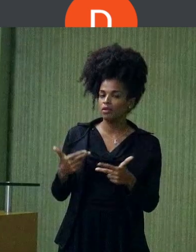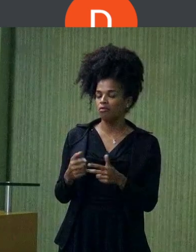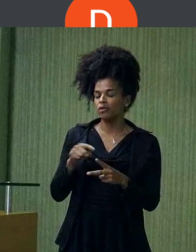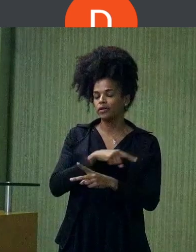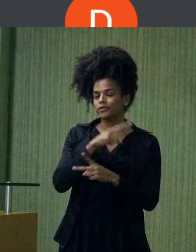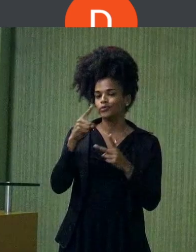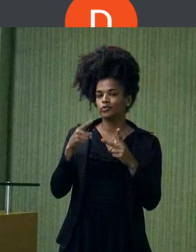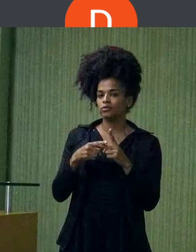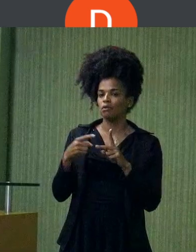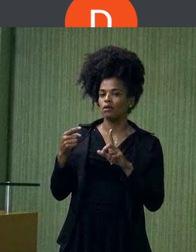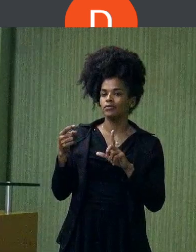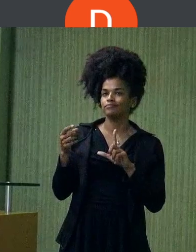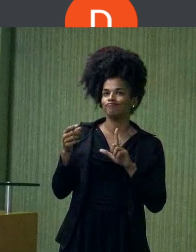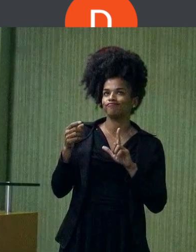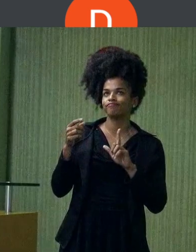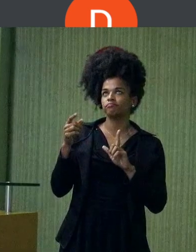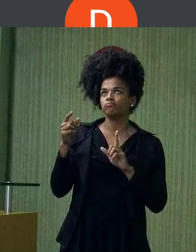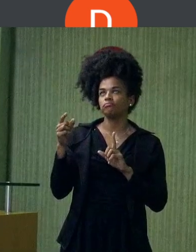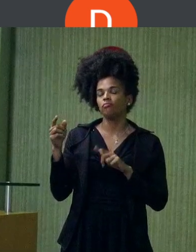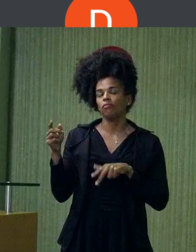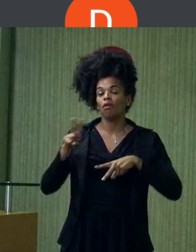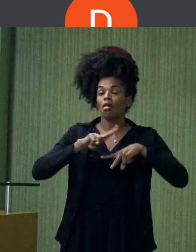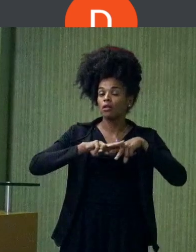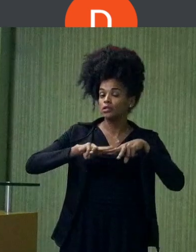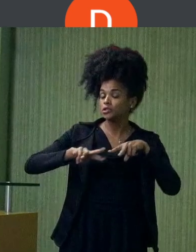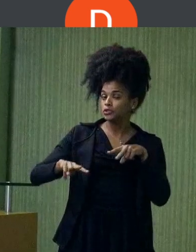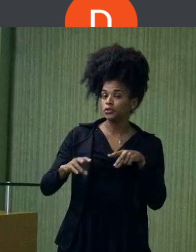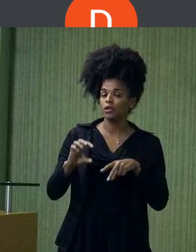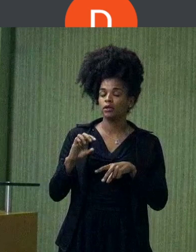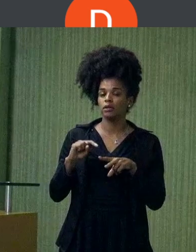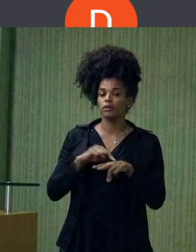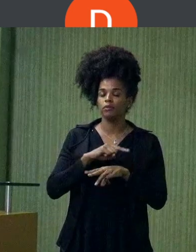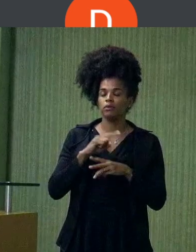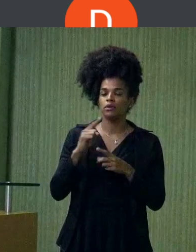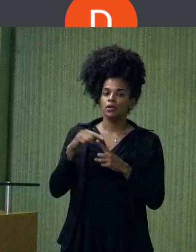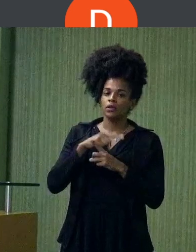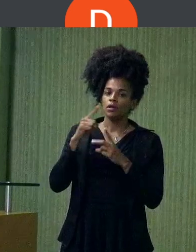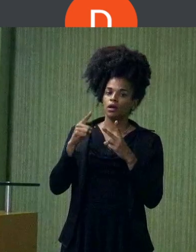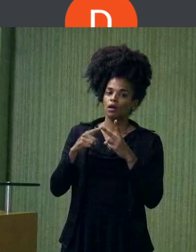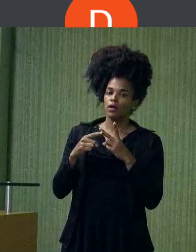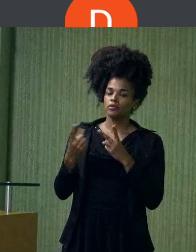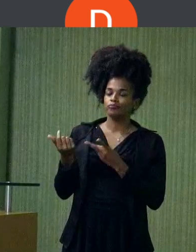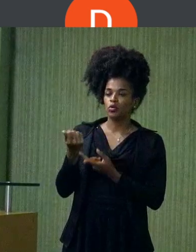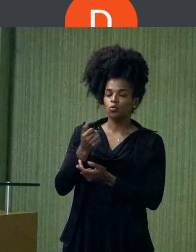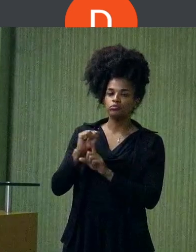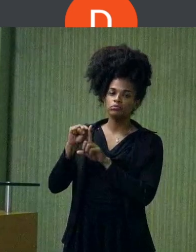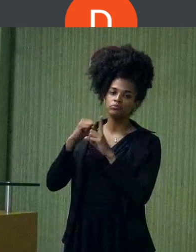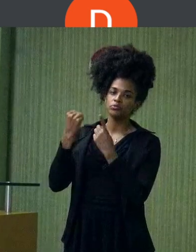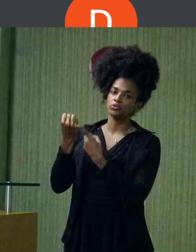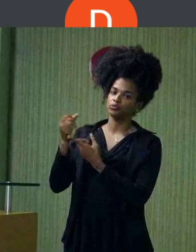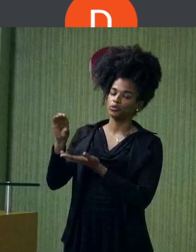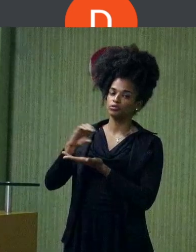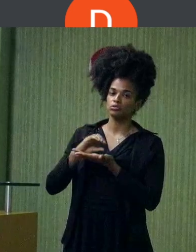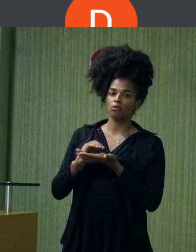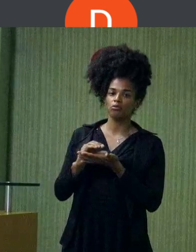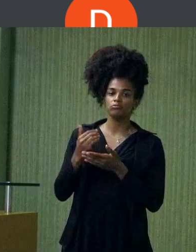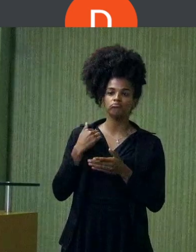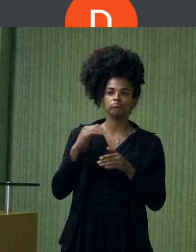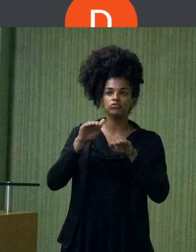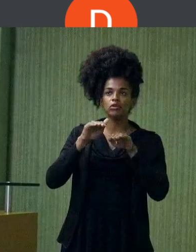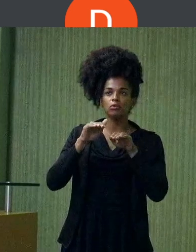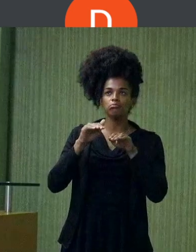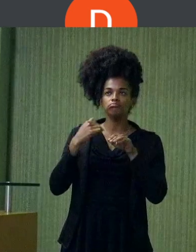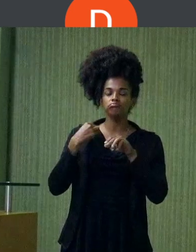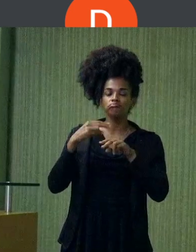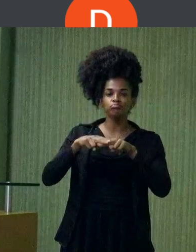19 estratégias apontadas na sequência nós temos o objetivo de ampliar a oferta de educação integral em tempo